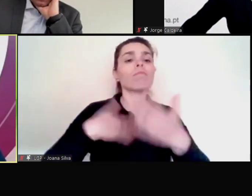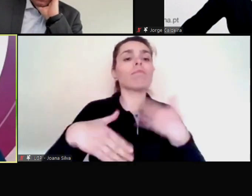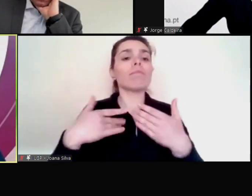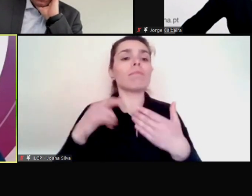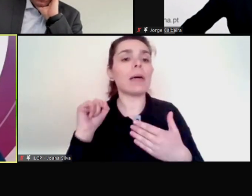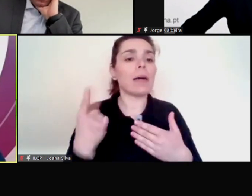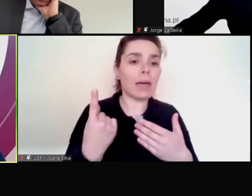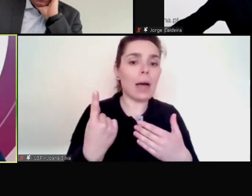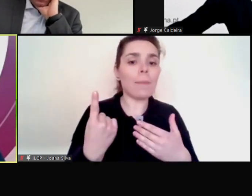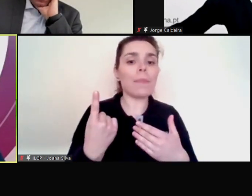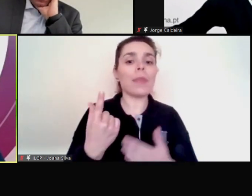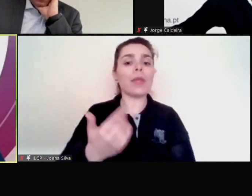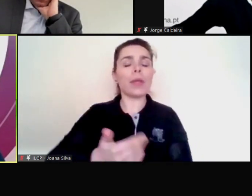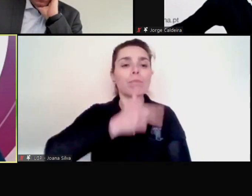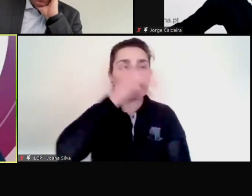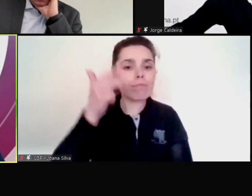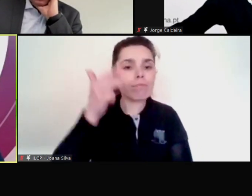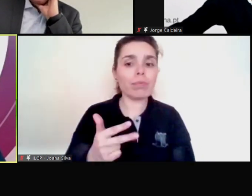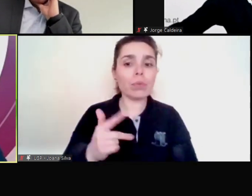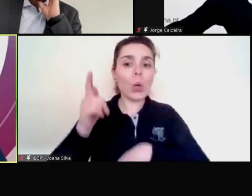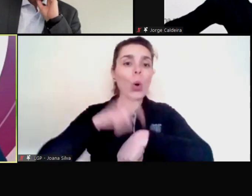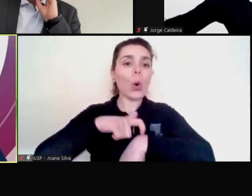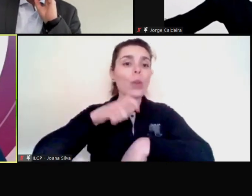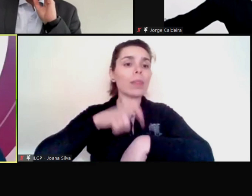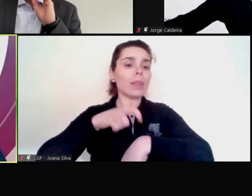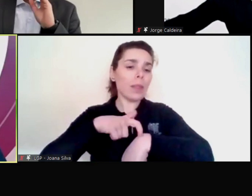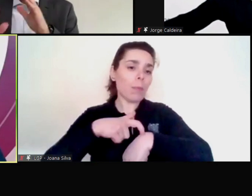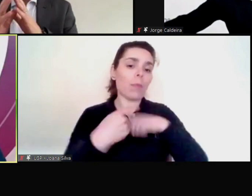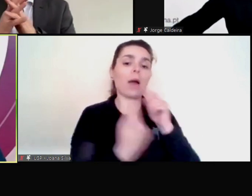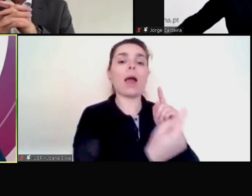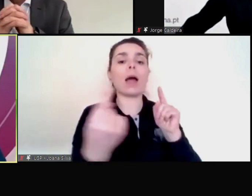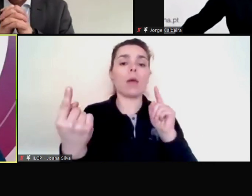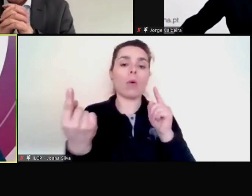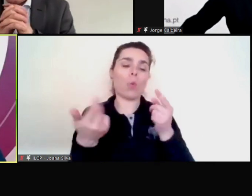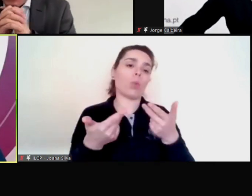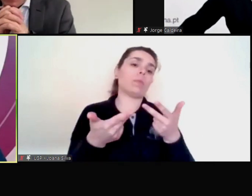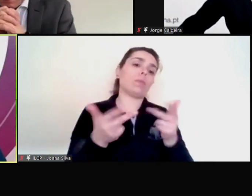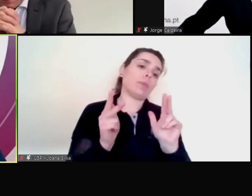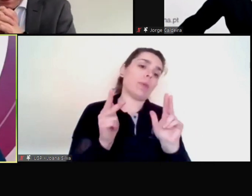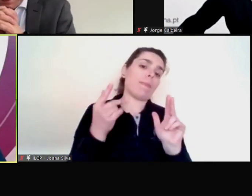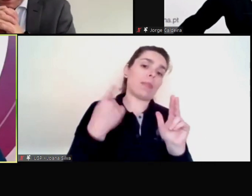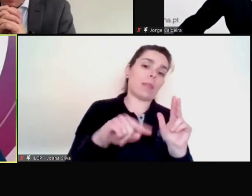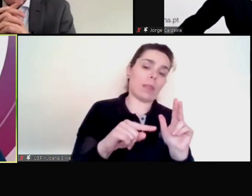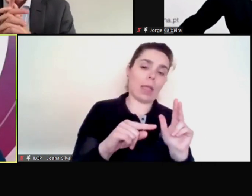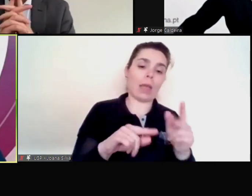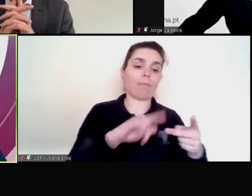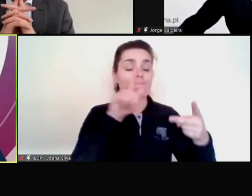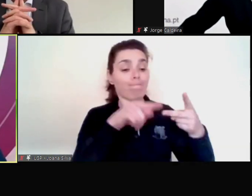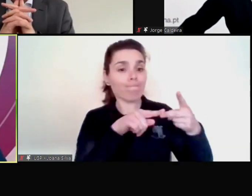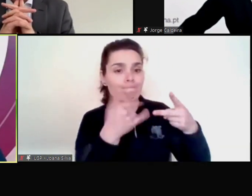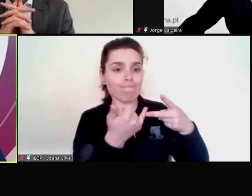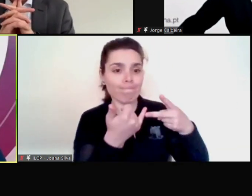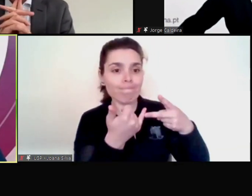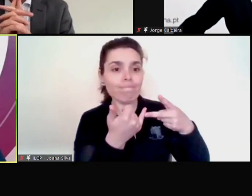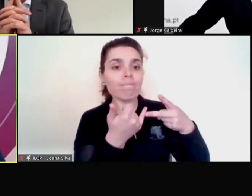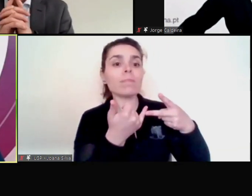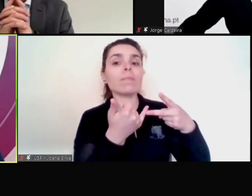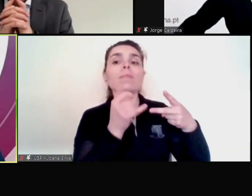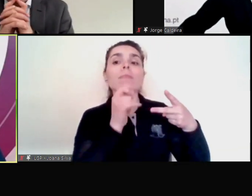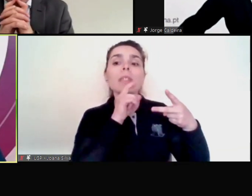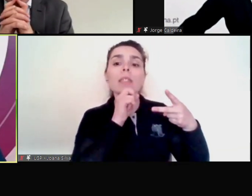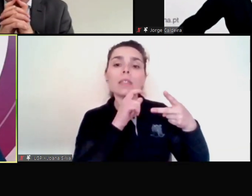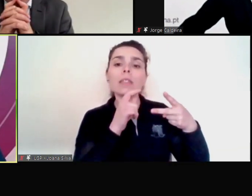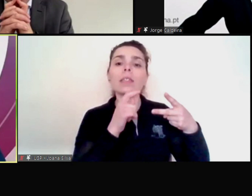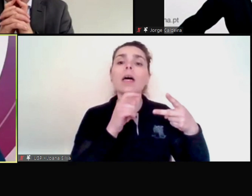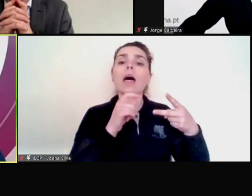dar eficácia ao tempo que cada um dedica à formação. A segunda vantagem será permitir